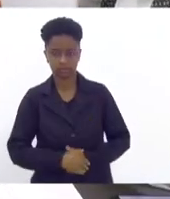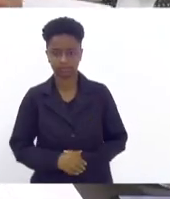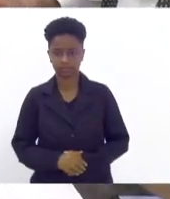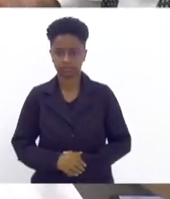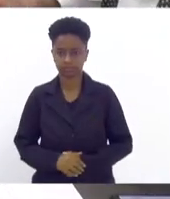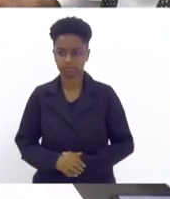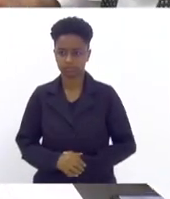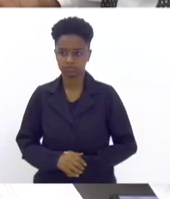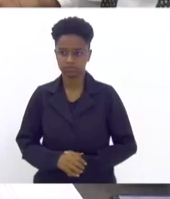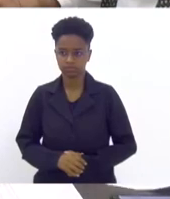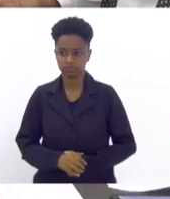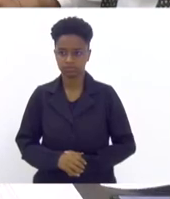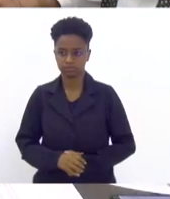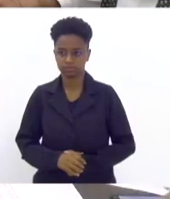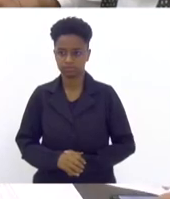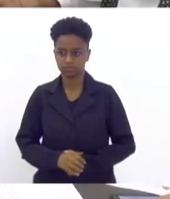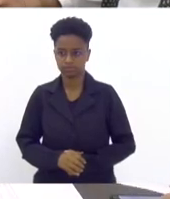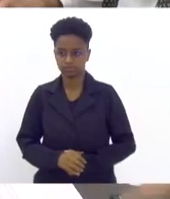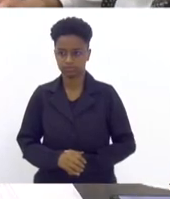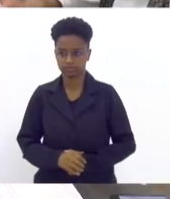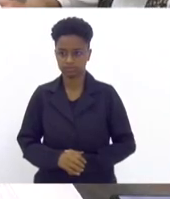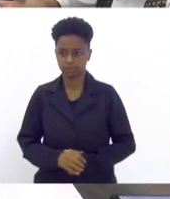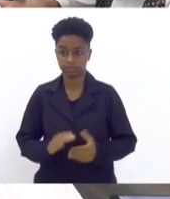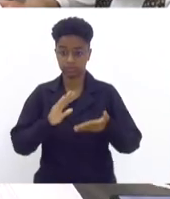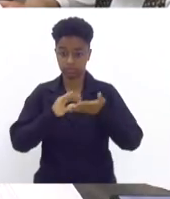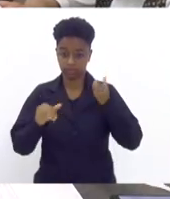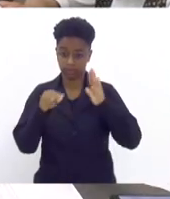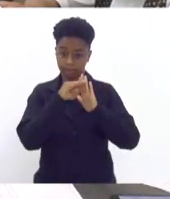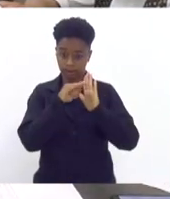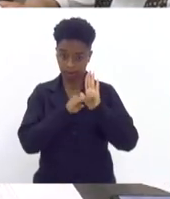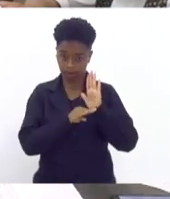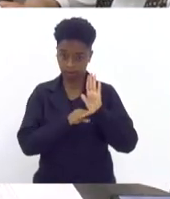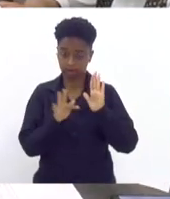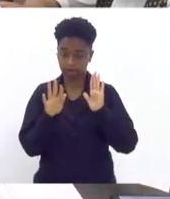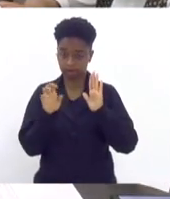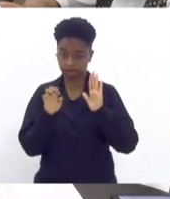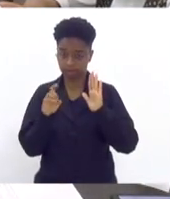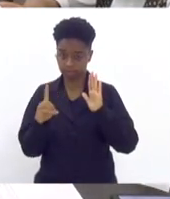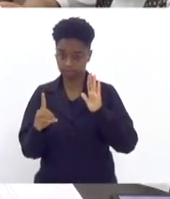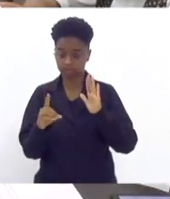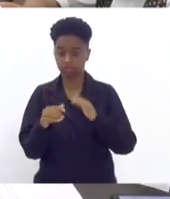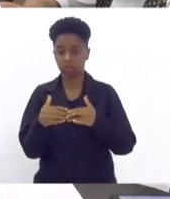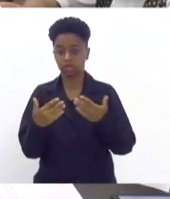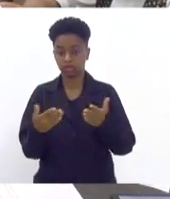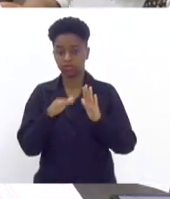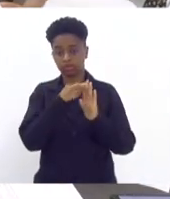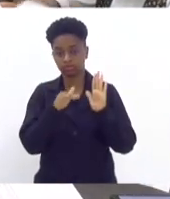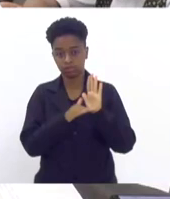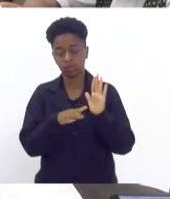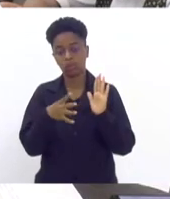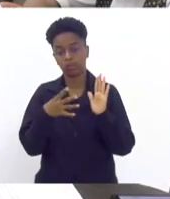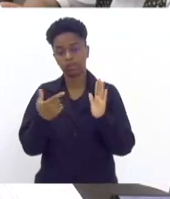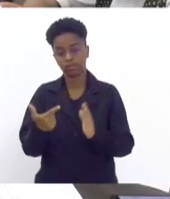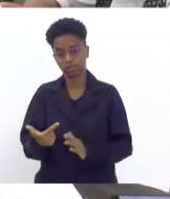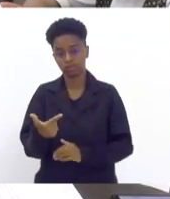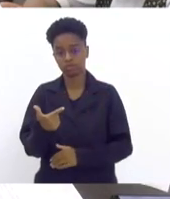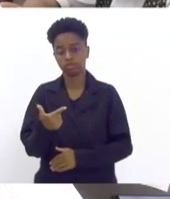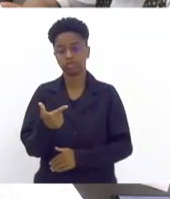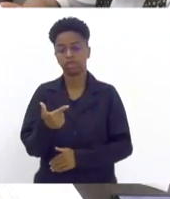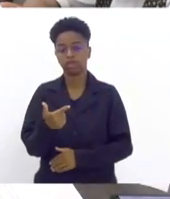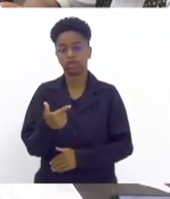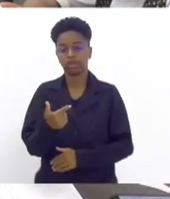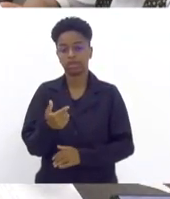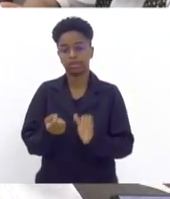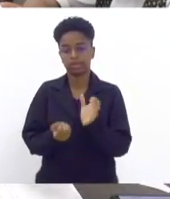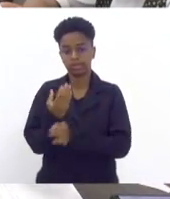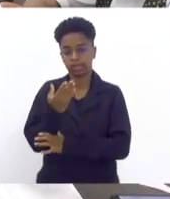Mink. Retirado de pauta, portanto, deputado Fred. 42 da pauta, o PL 403 de 23, de autoria do deputado